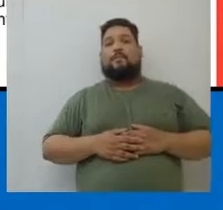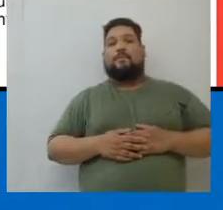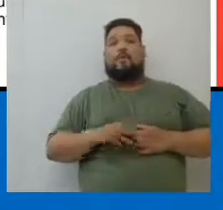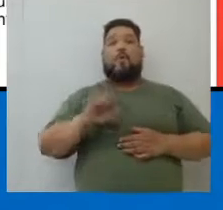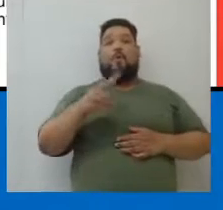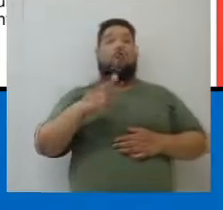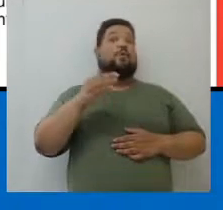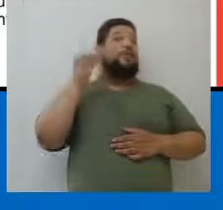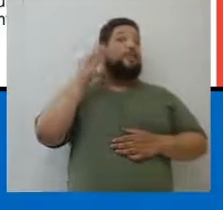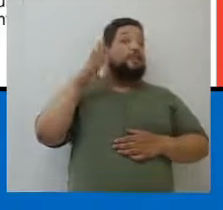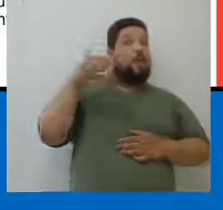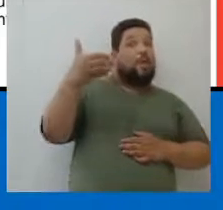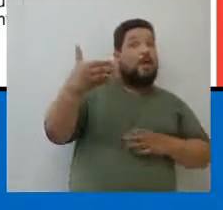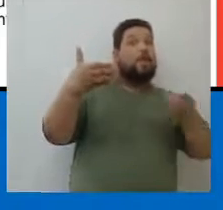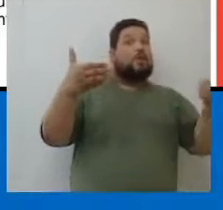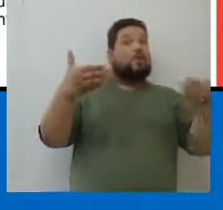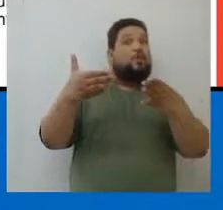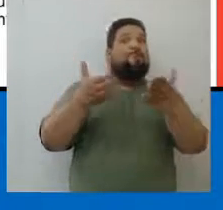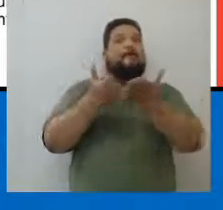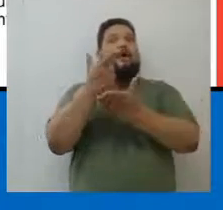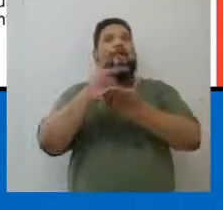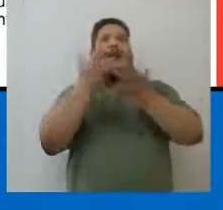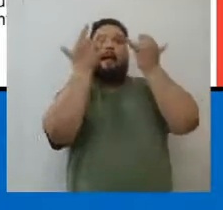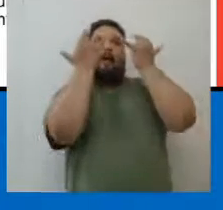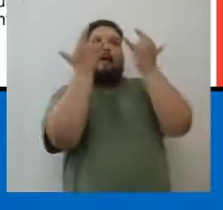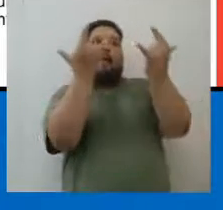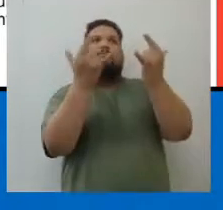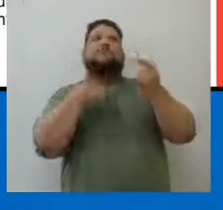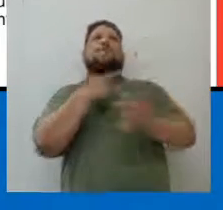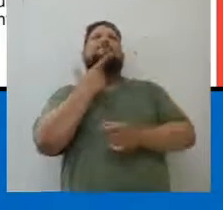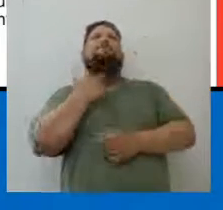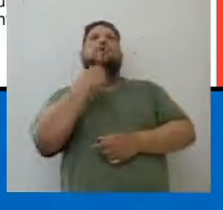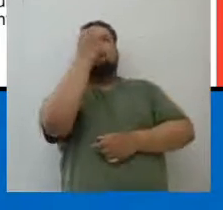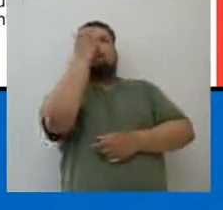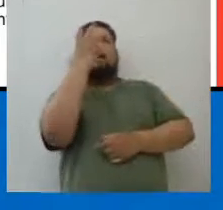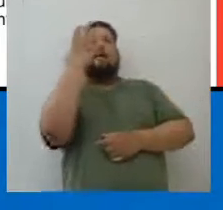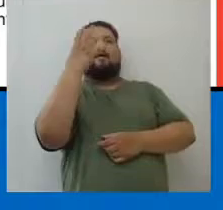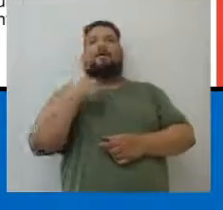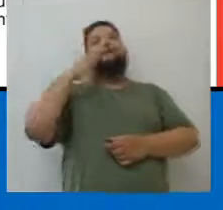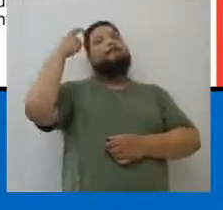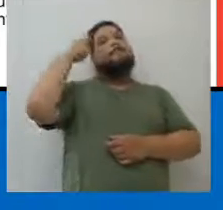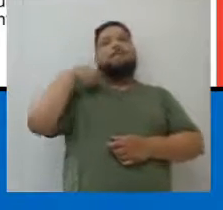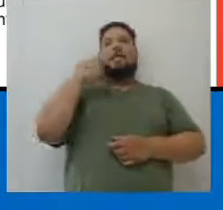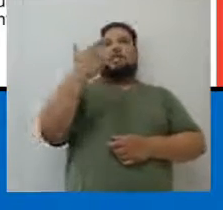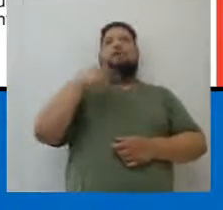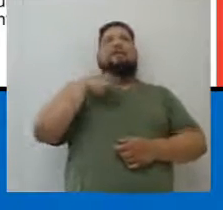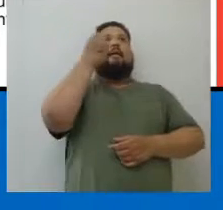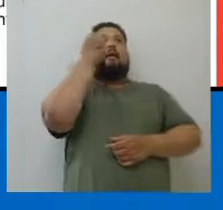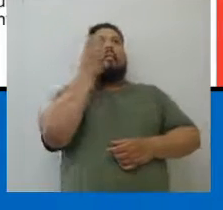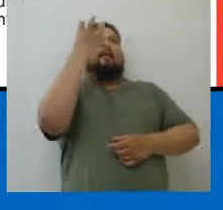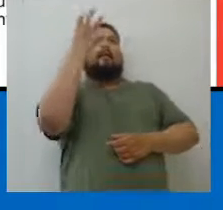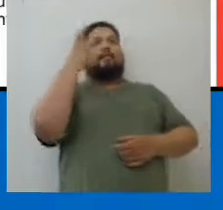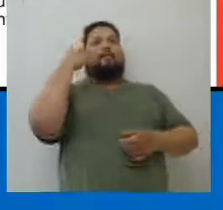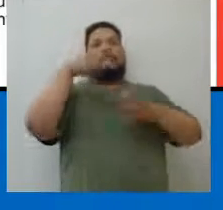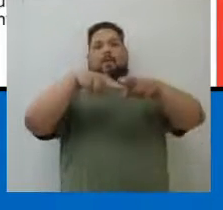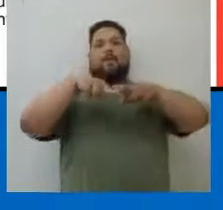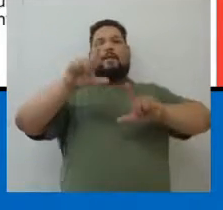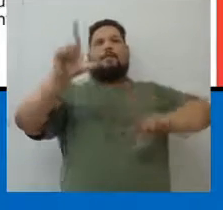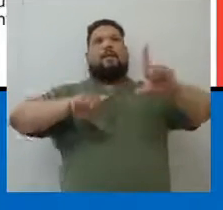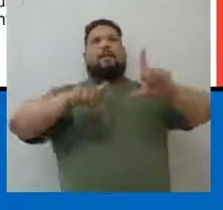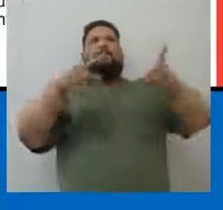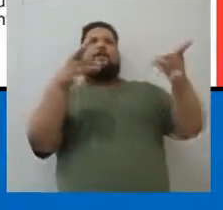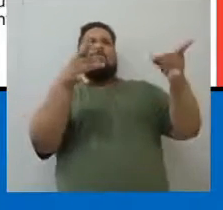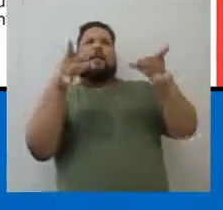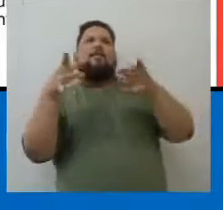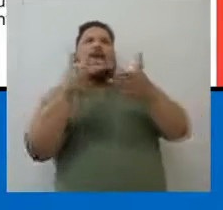aquele celular que você queria comprar e tal, e você começou a ter desejo, ou muitas vezes nem sabia que existia, mas começou a mostrar na TV lá nos comerciais,